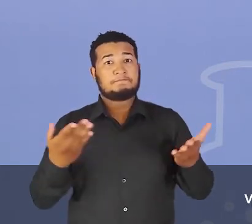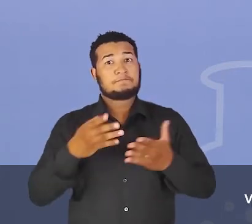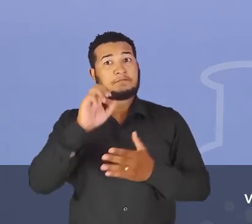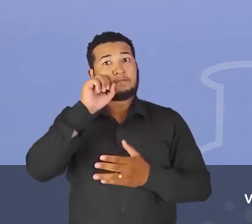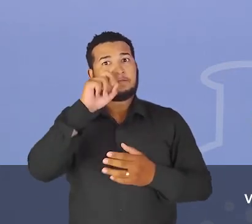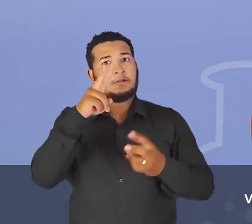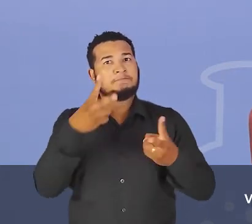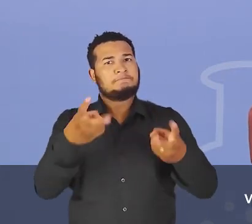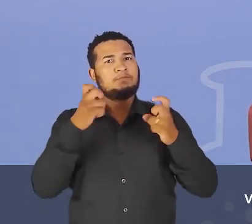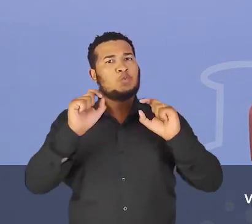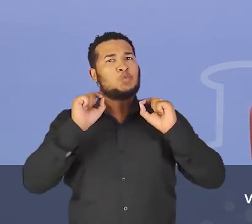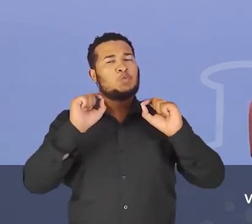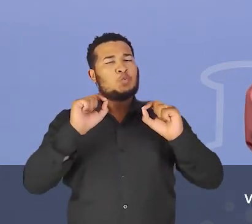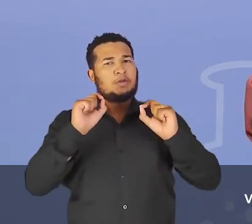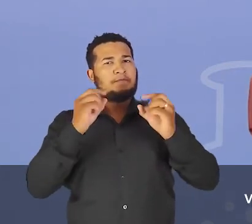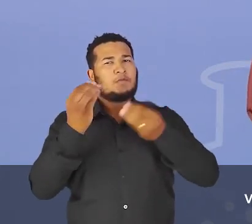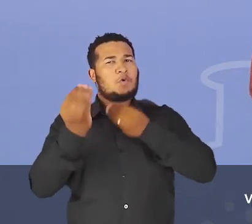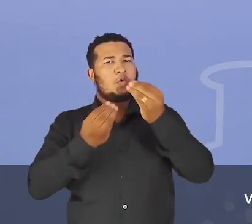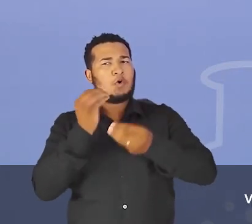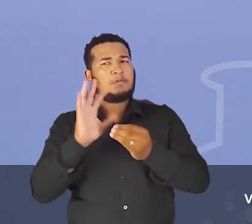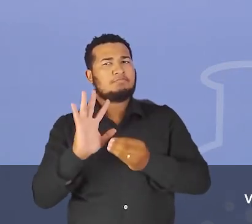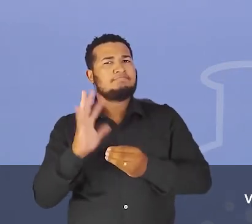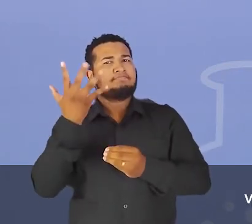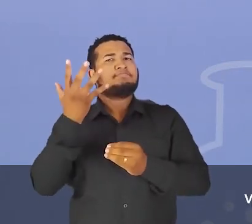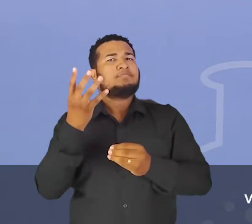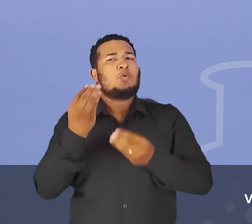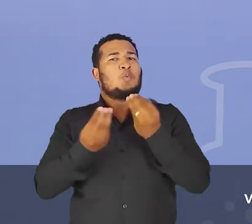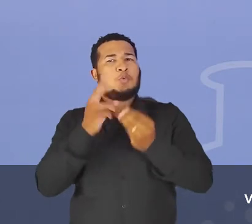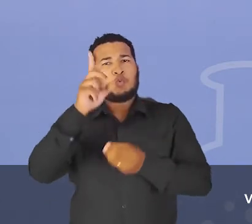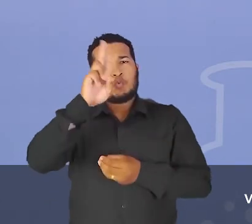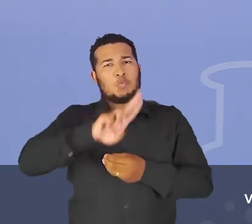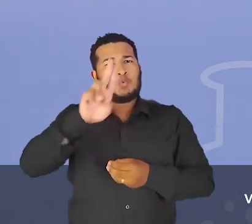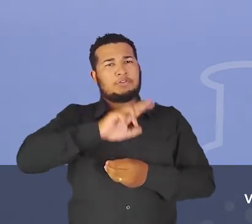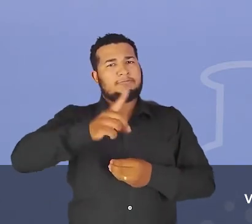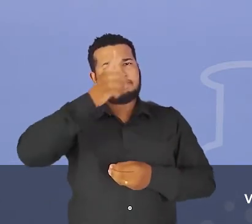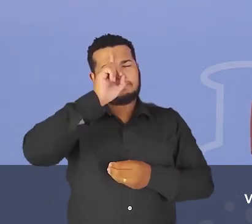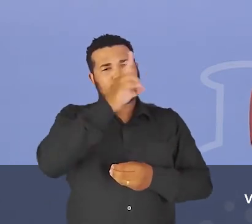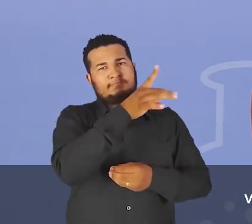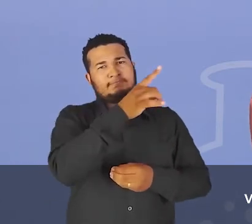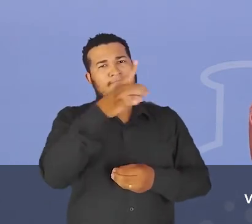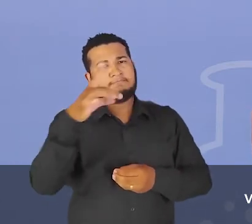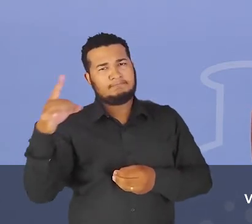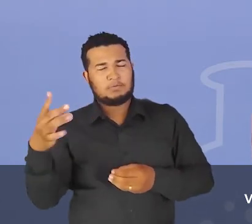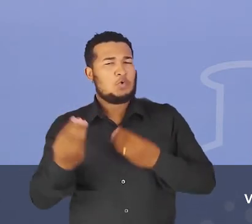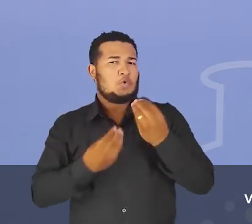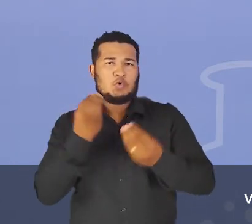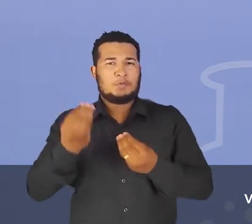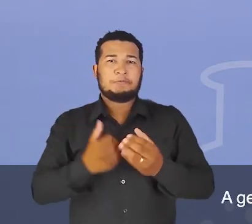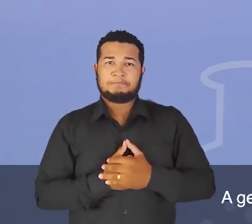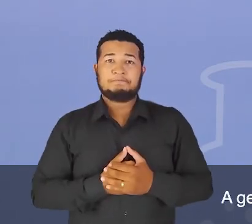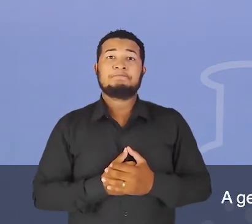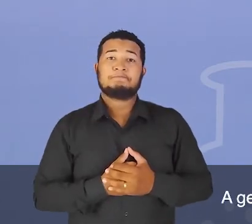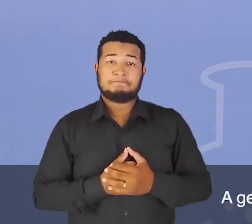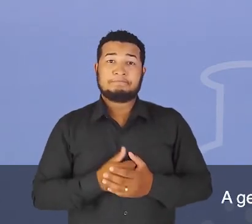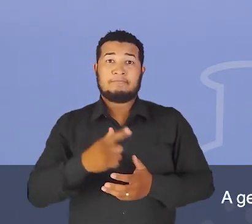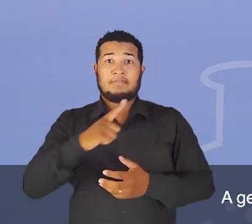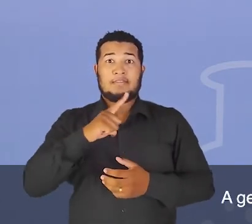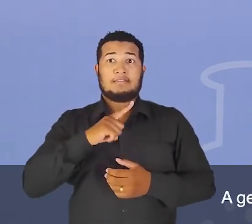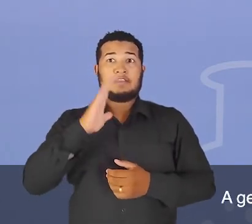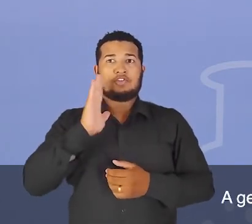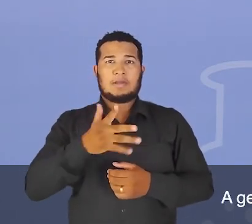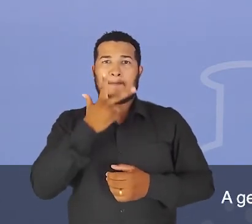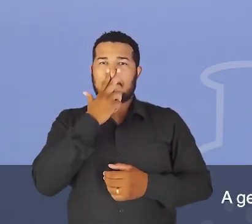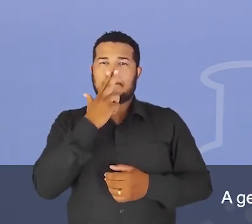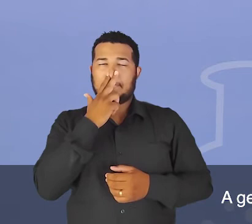Vamos ver, então, como é que é a implicação do uso dessas pilhas para o nosso dia a dia. A gente tem